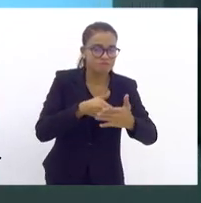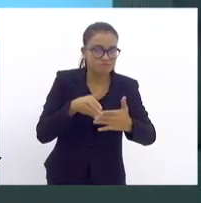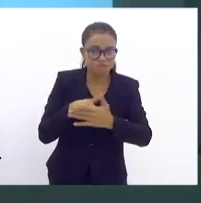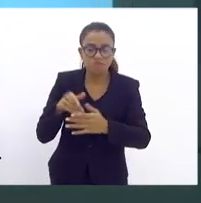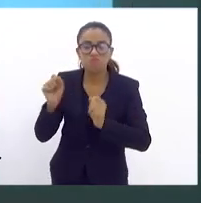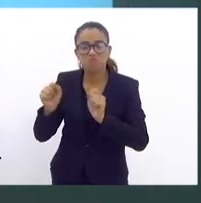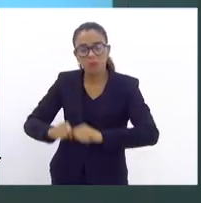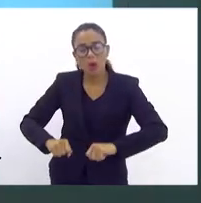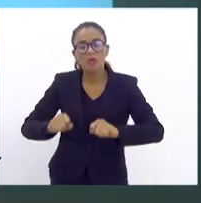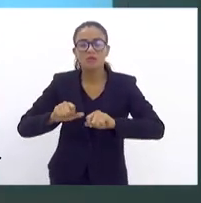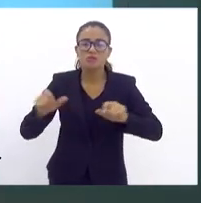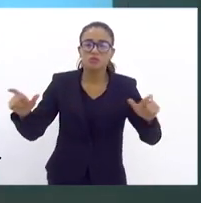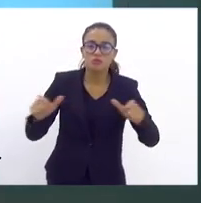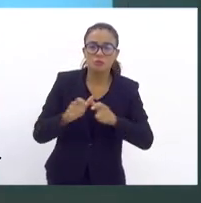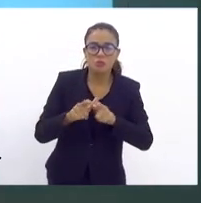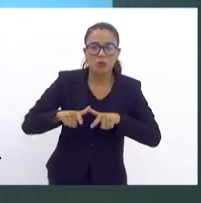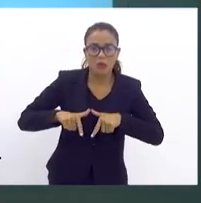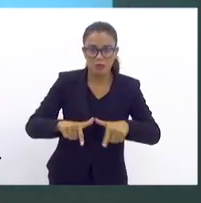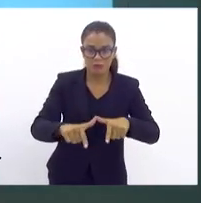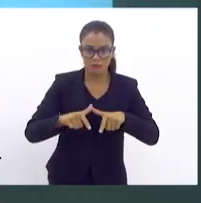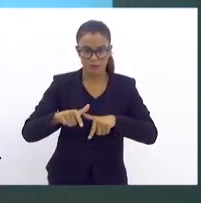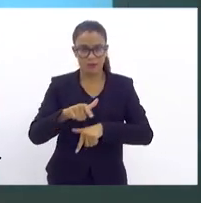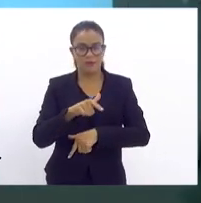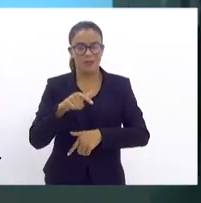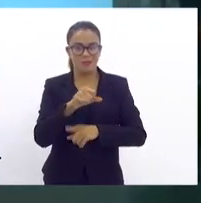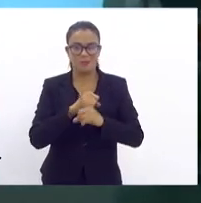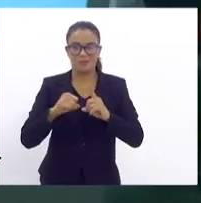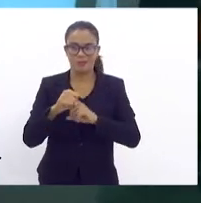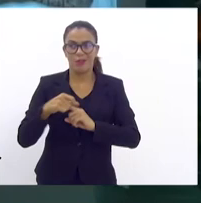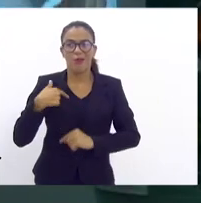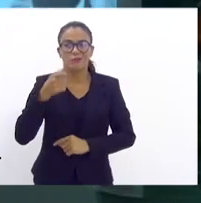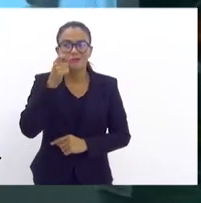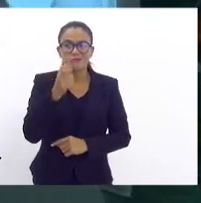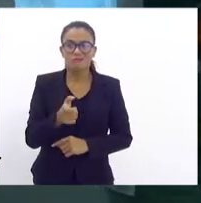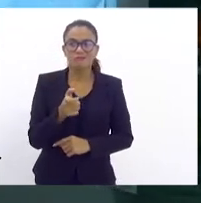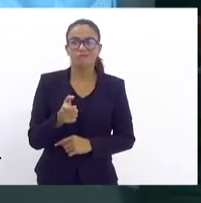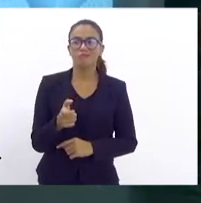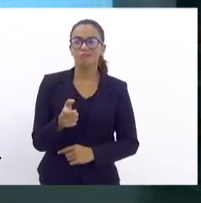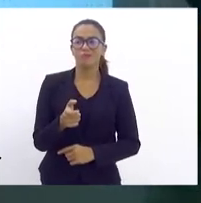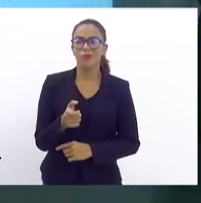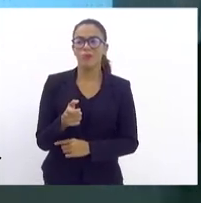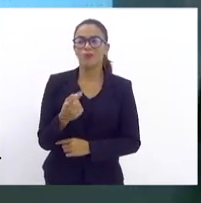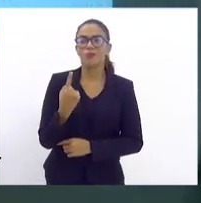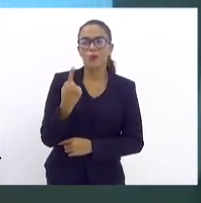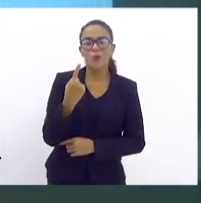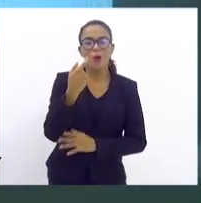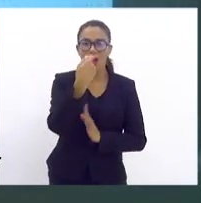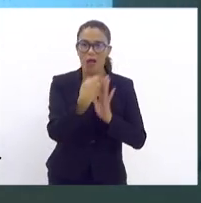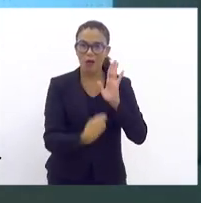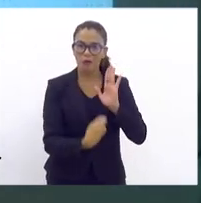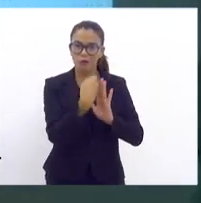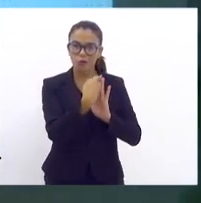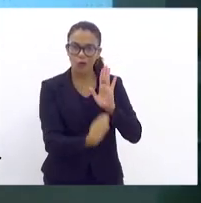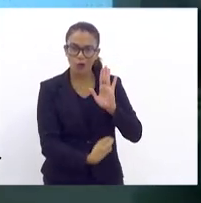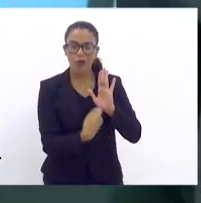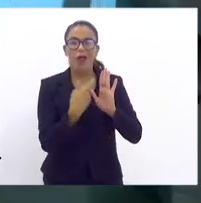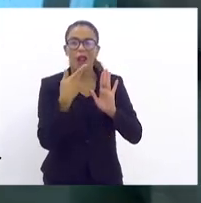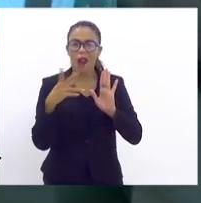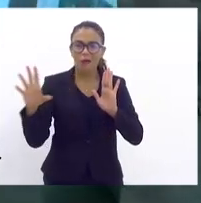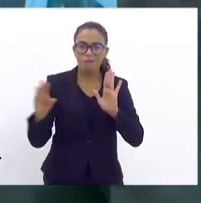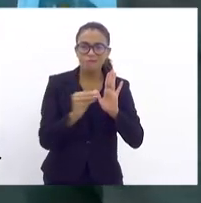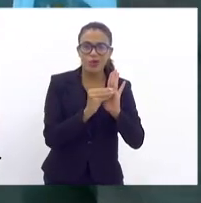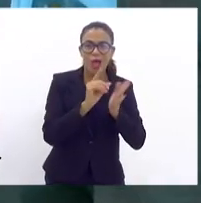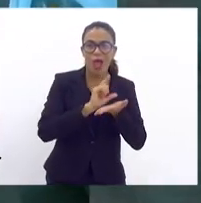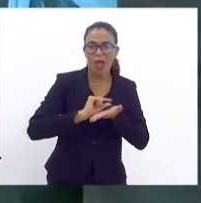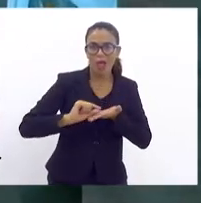participação plena efetiva na sociedade eu achei muito interessante uma uma autora que ela frisou ela pegou esse